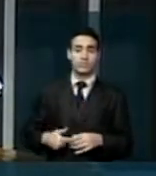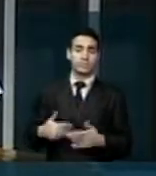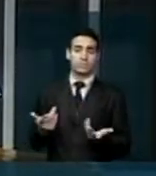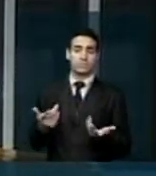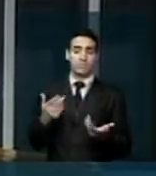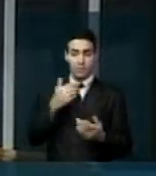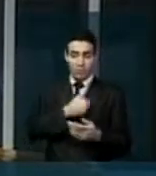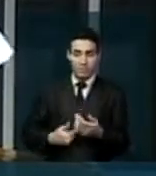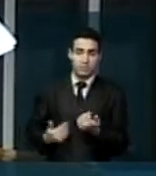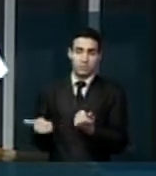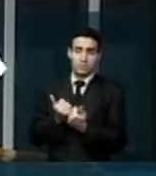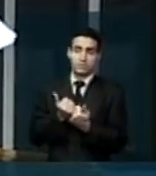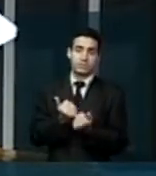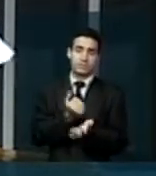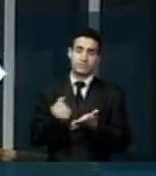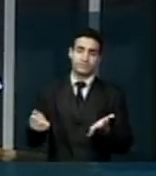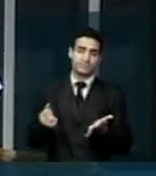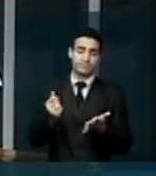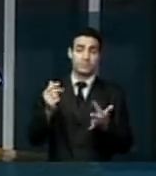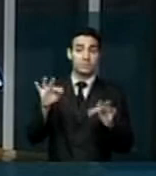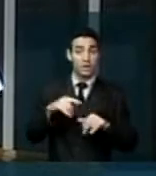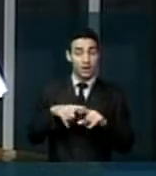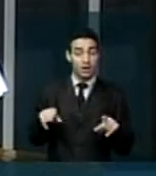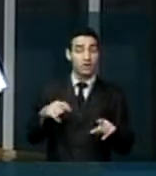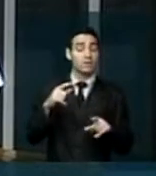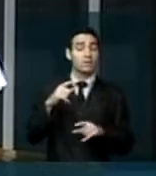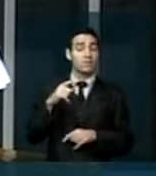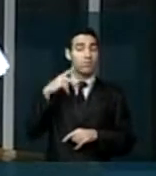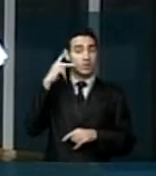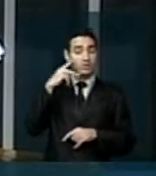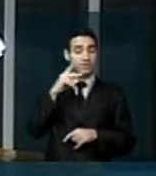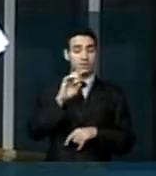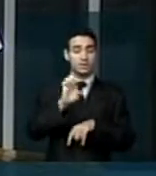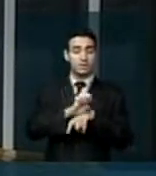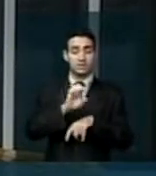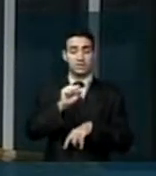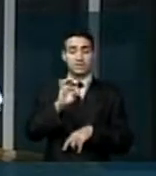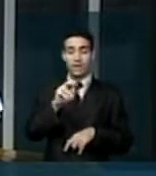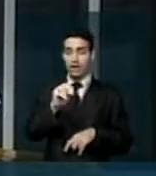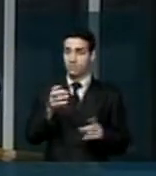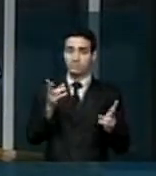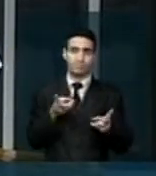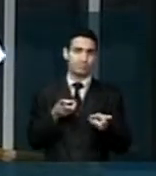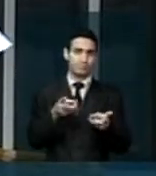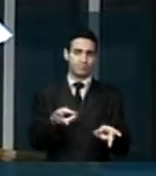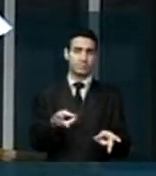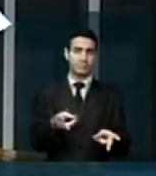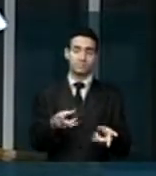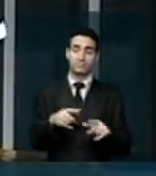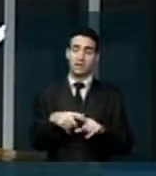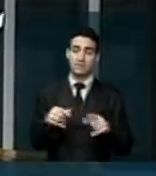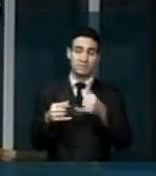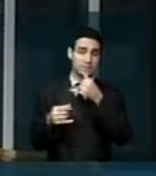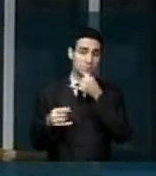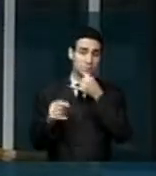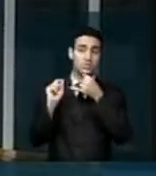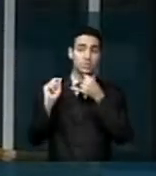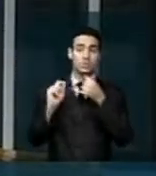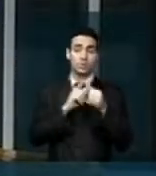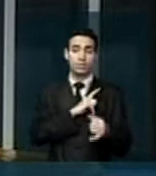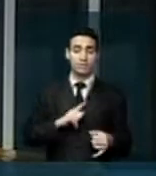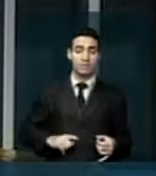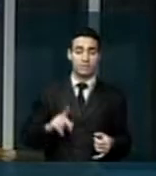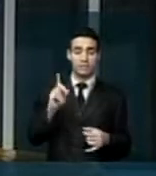se mudam, e políticas de Estado elas têm que ser permanentes, contínuas. Infelizmente, o governo do Distrito